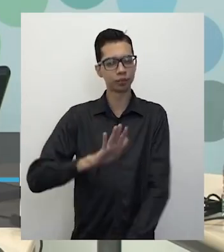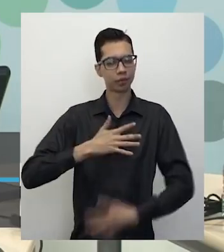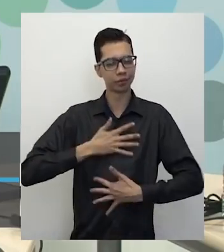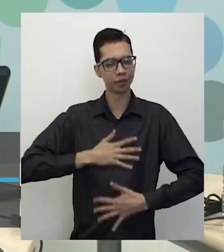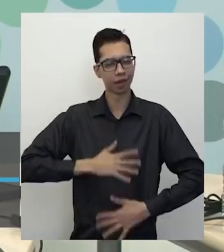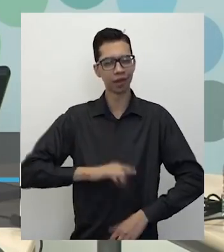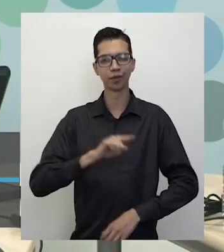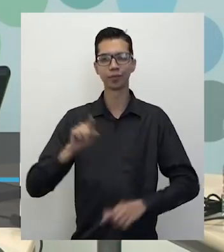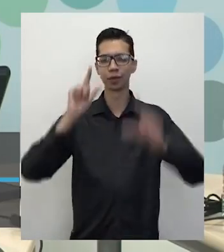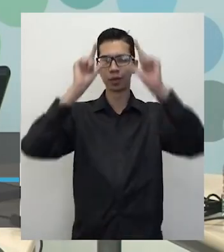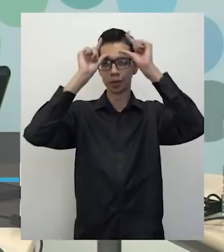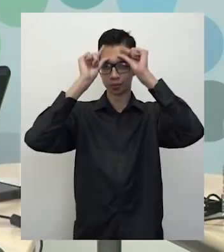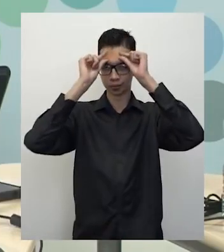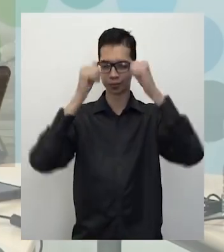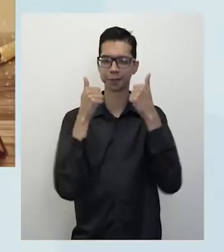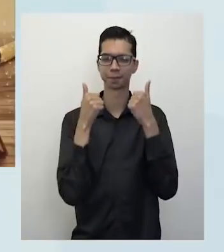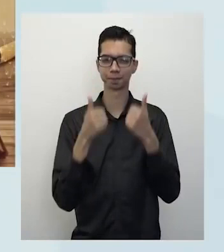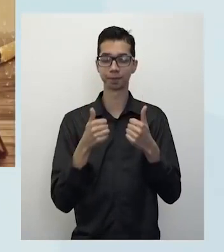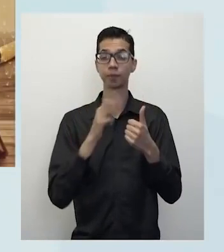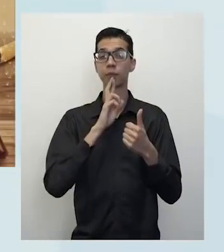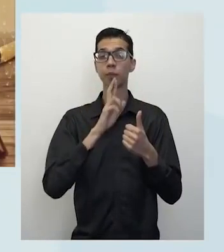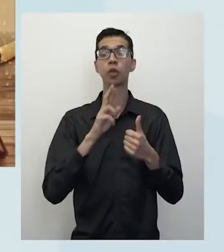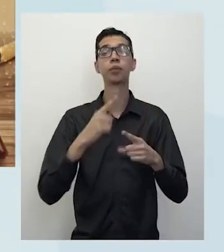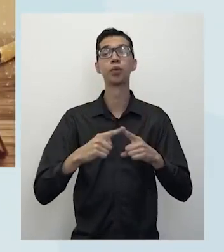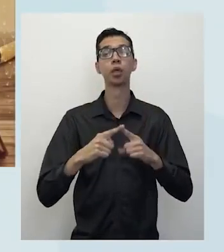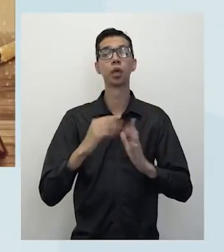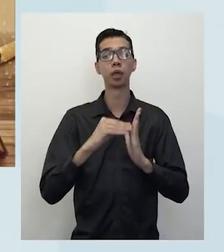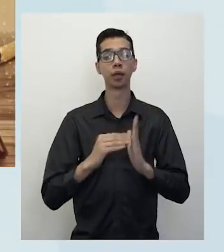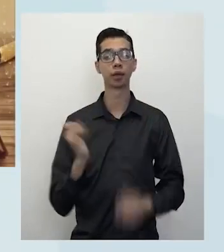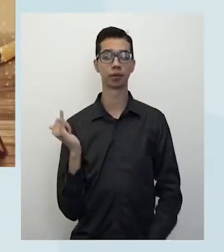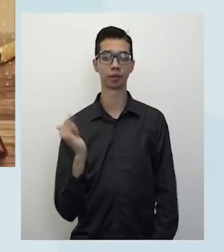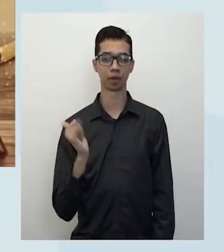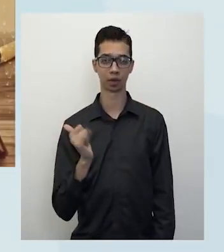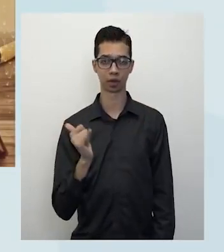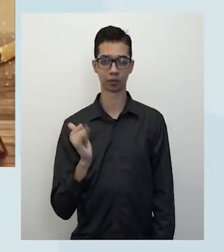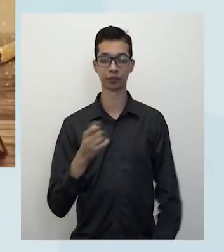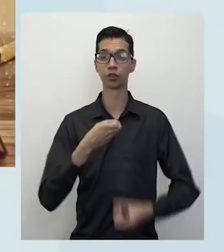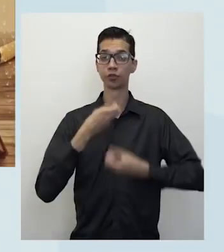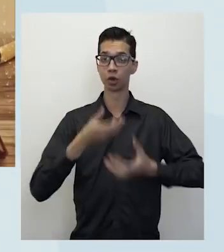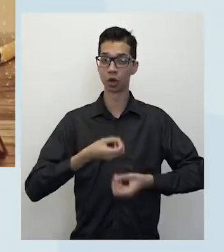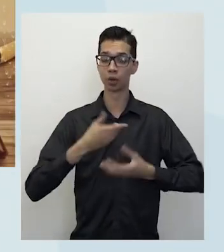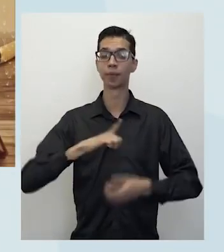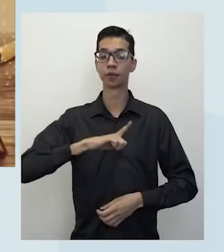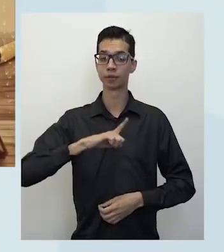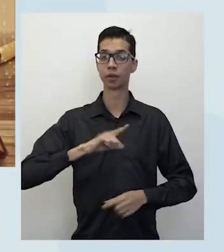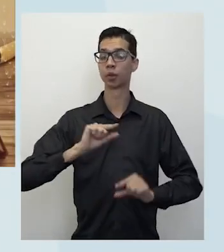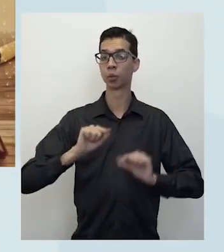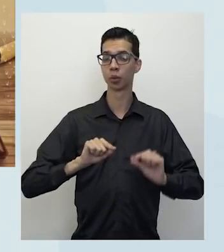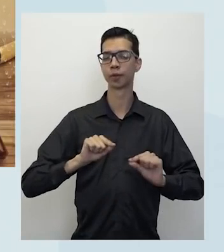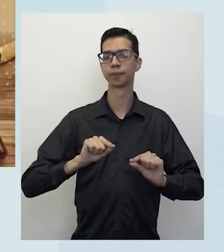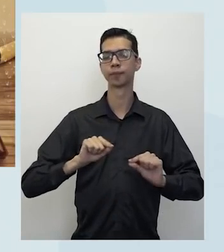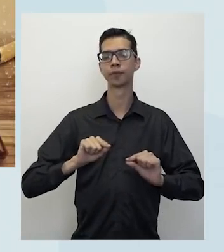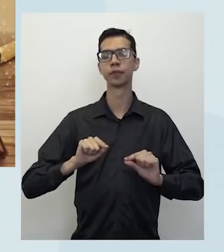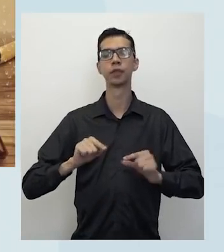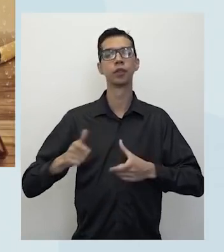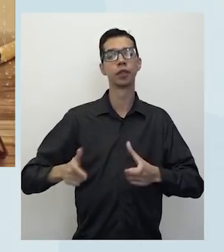certo? Qual que é a resposta? Narrativo, por quê? Porque apresenta informações como sequência temporal, variação de tempo e espaço, entrelaçamento